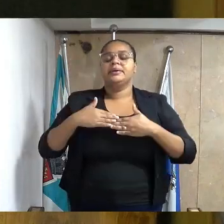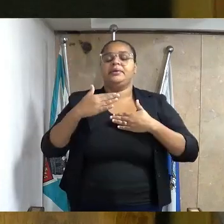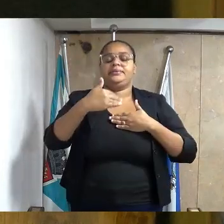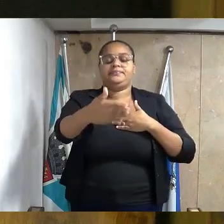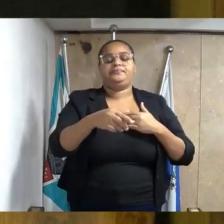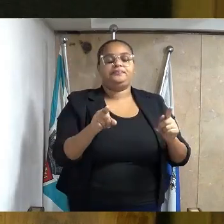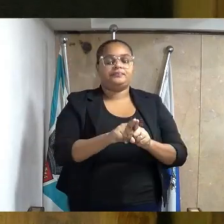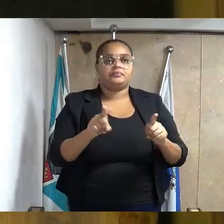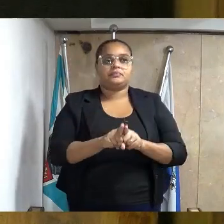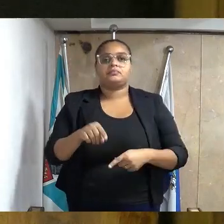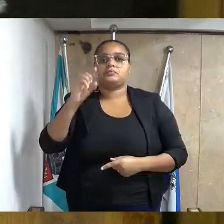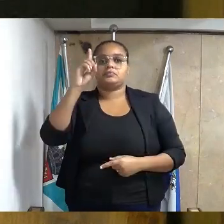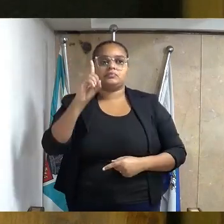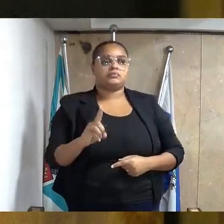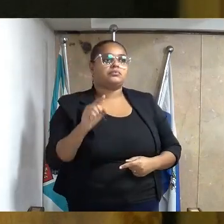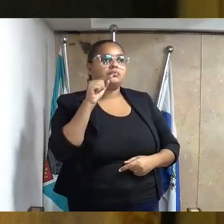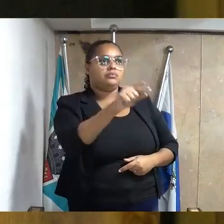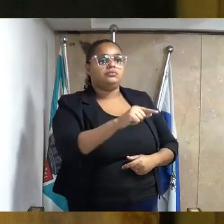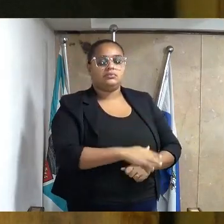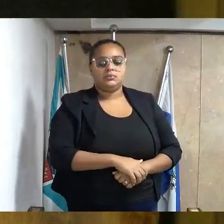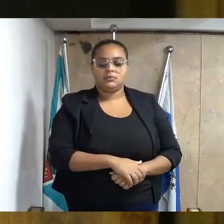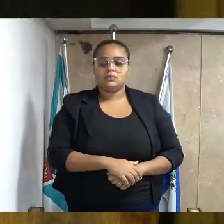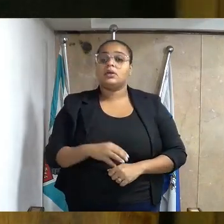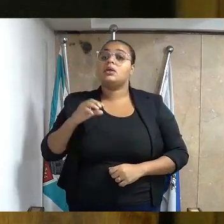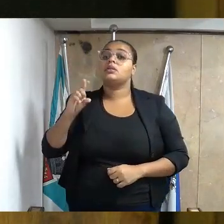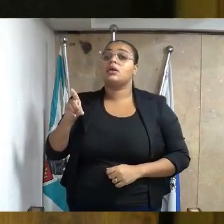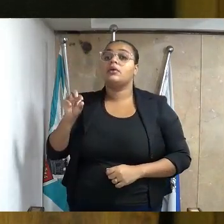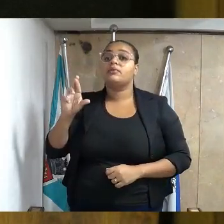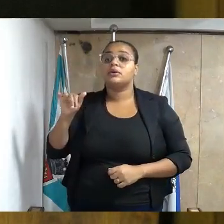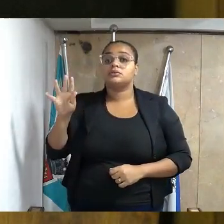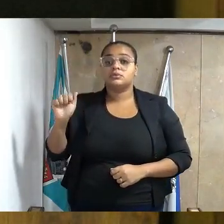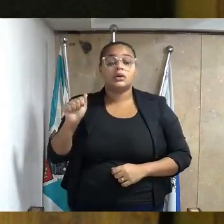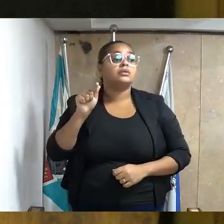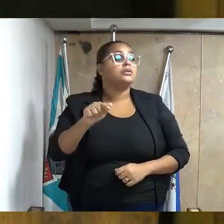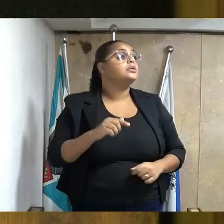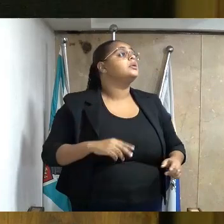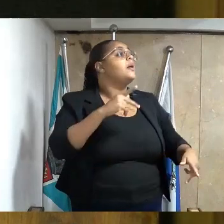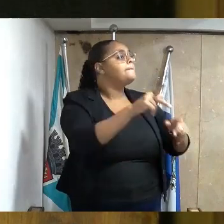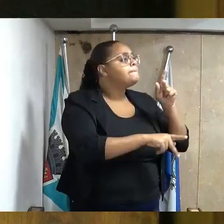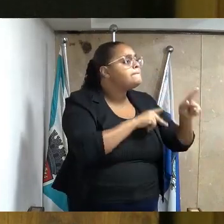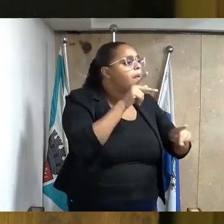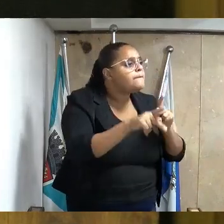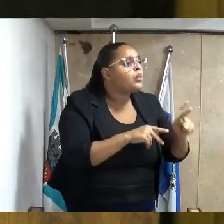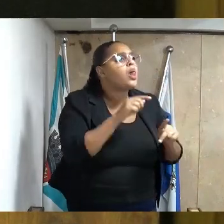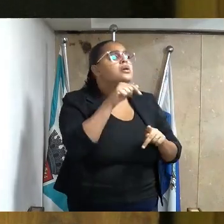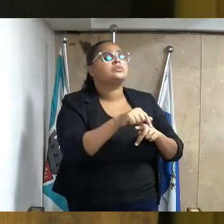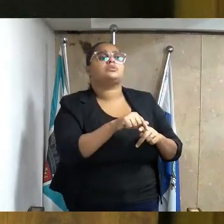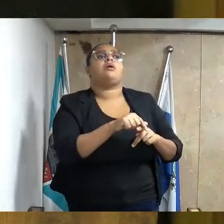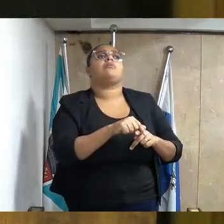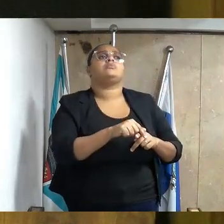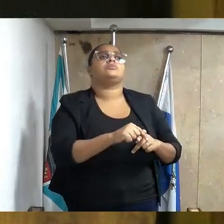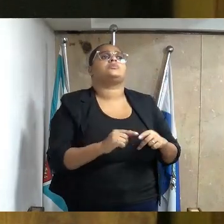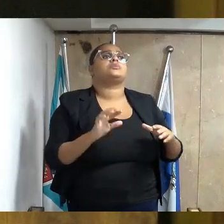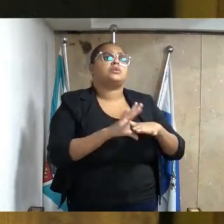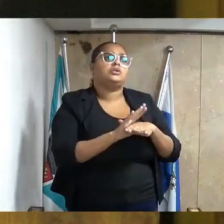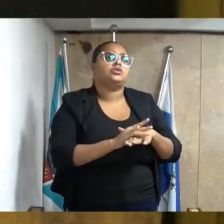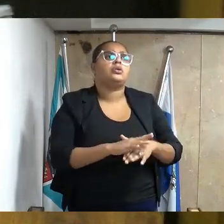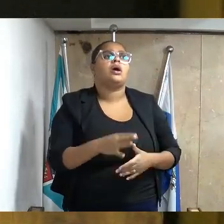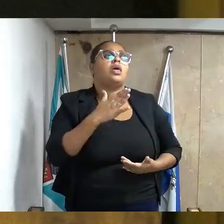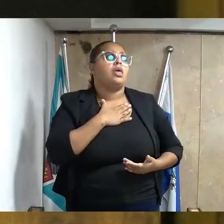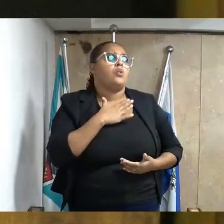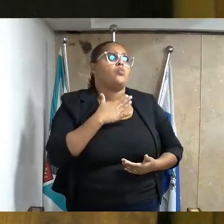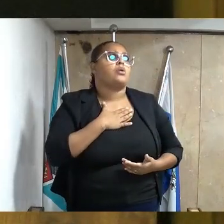para defender os trabalhadores, defender o povo de Duque de Caxias. E eu